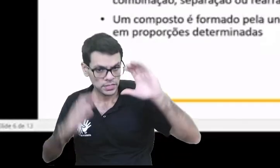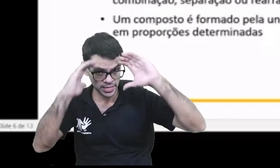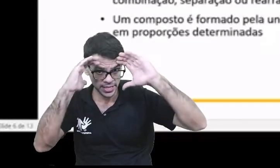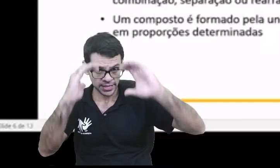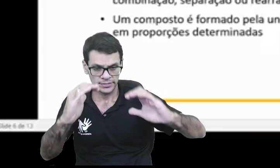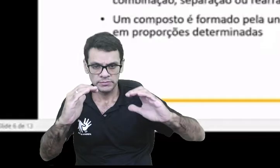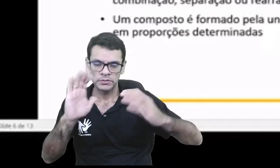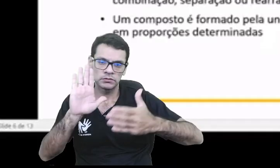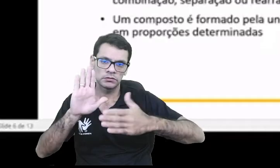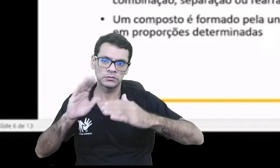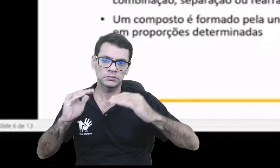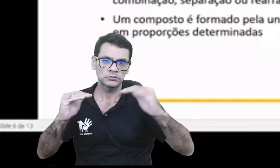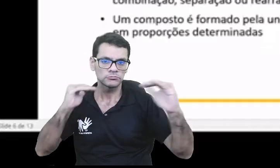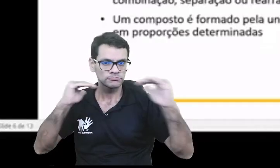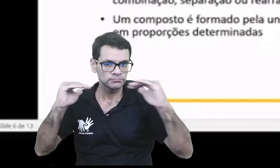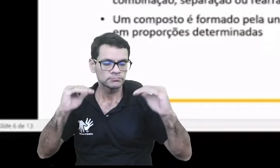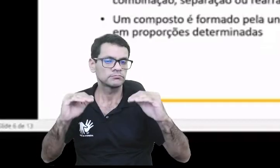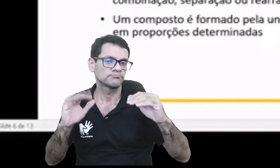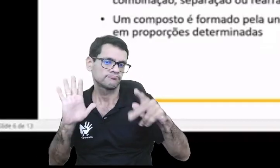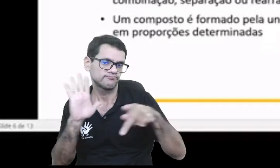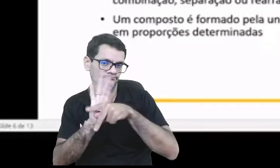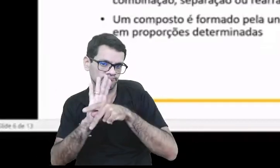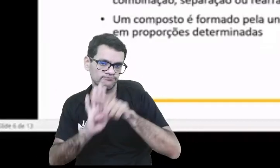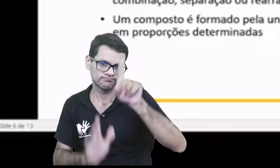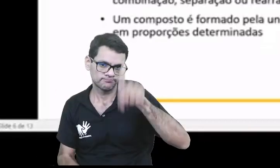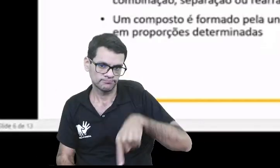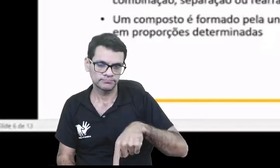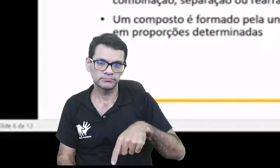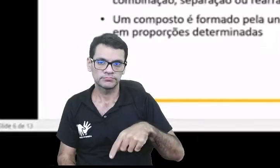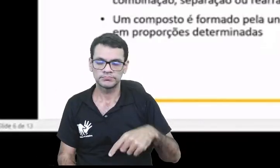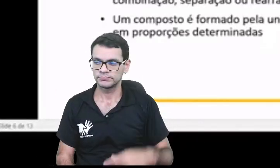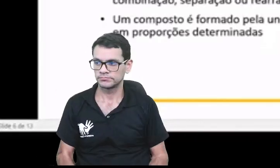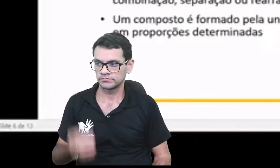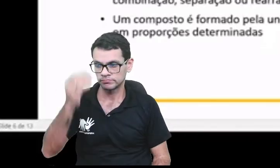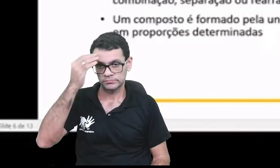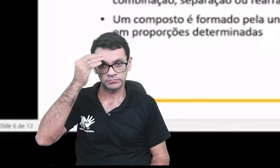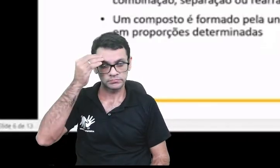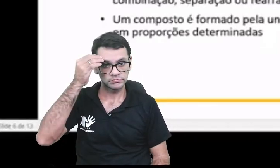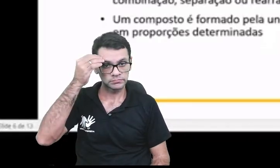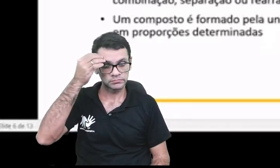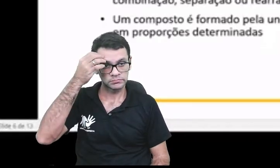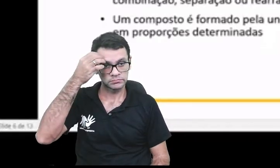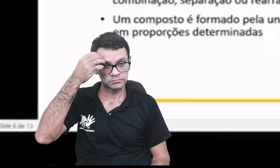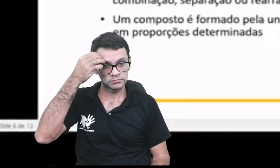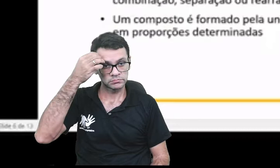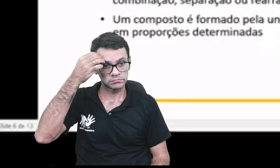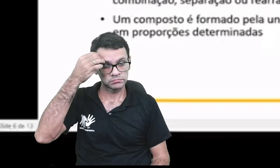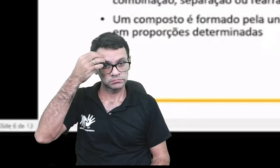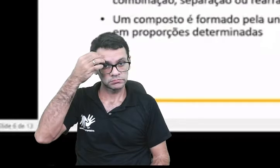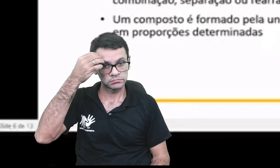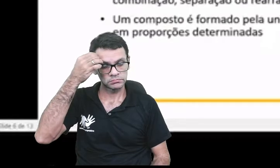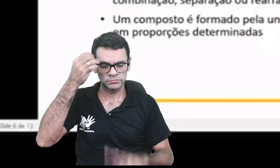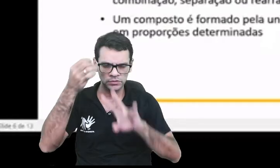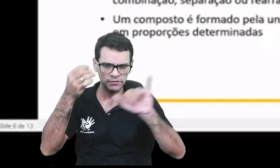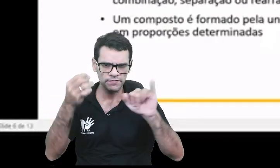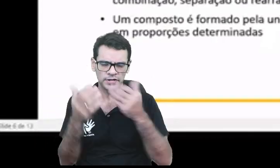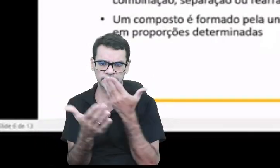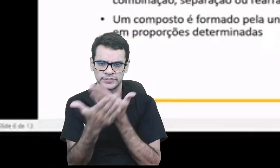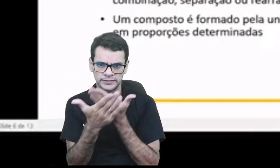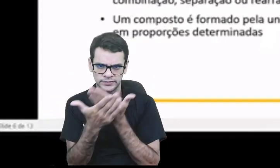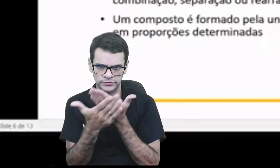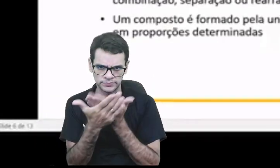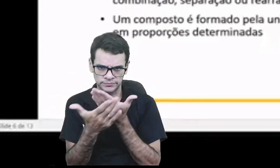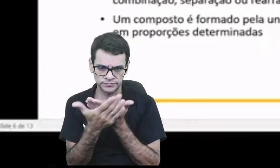então, uma proporção que são determinadas, que é a proporção das massas. A gente vai estudar isso